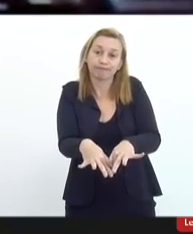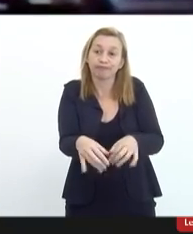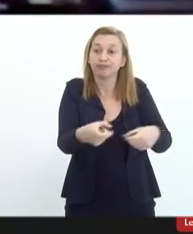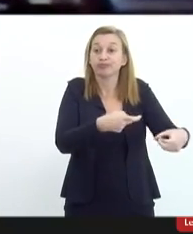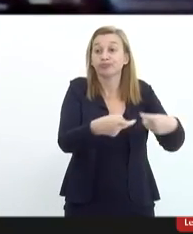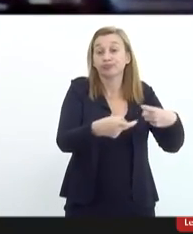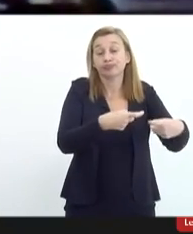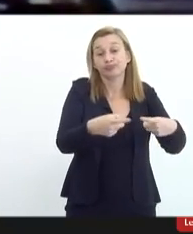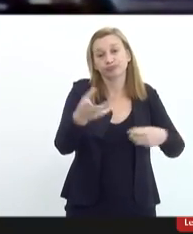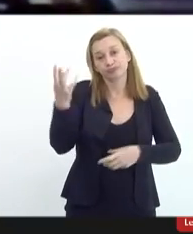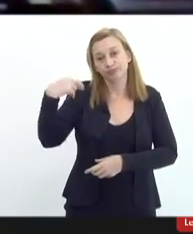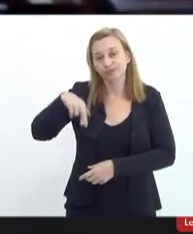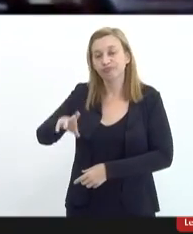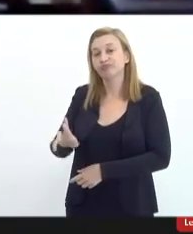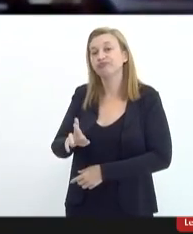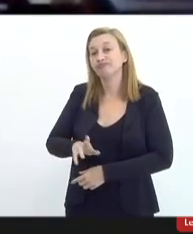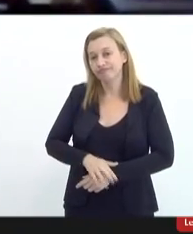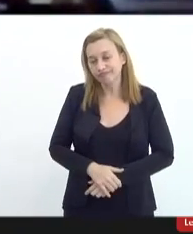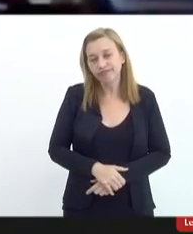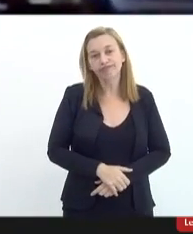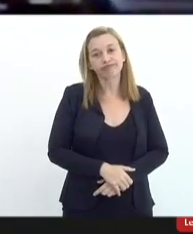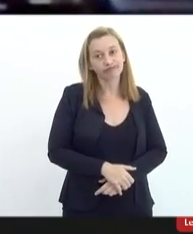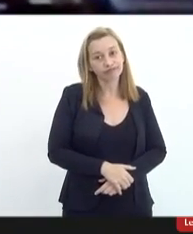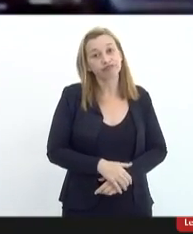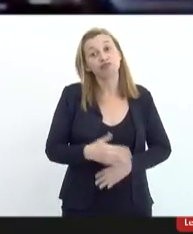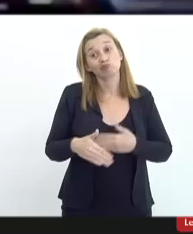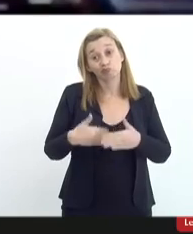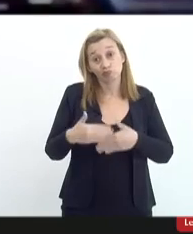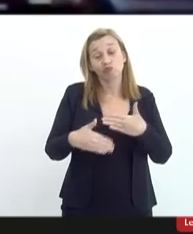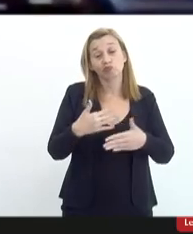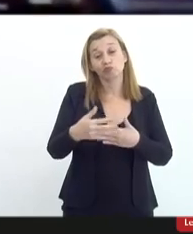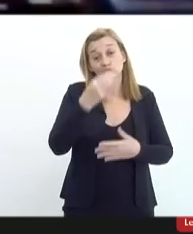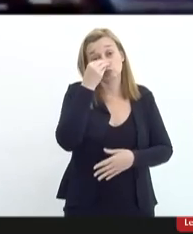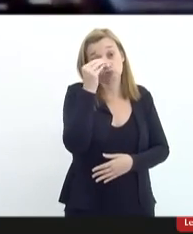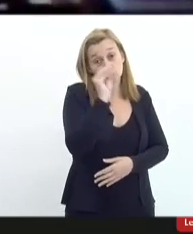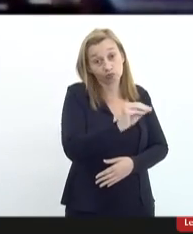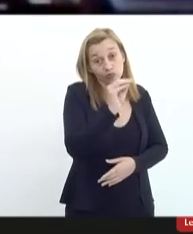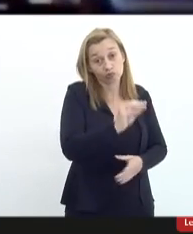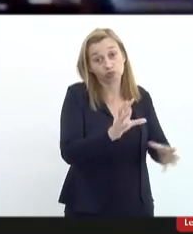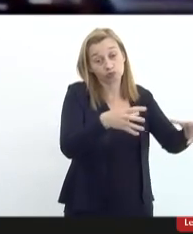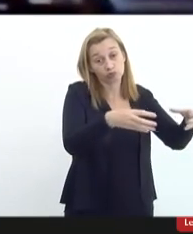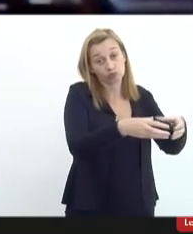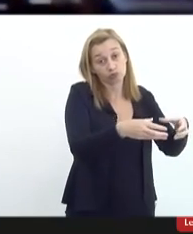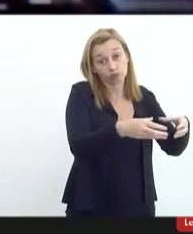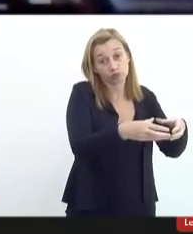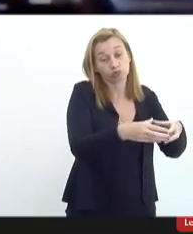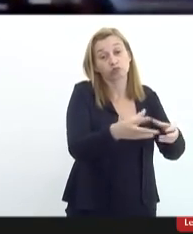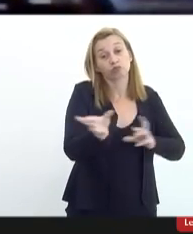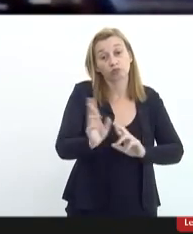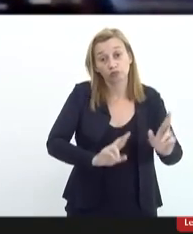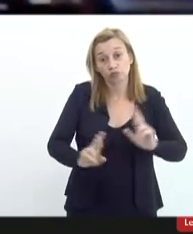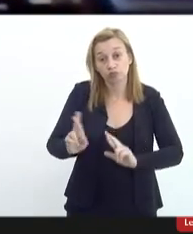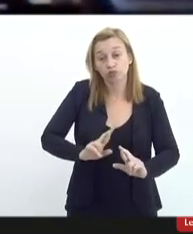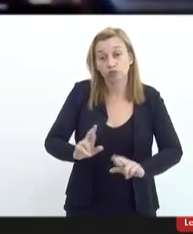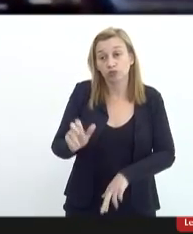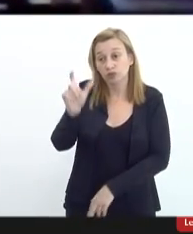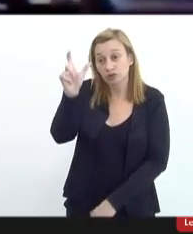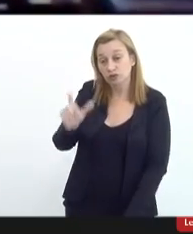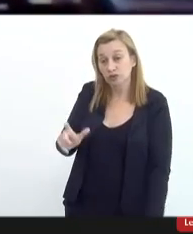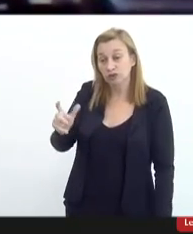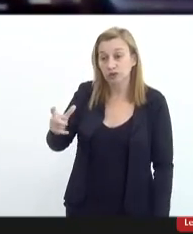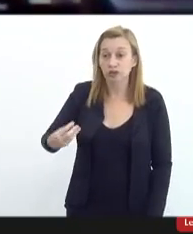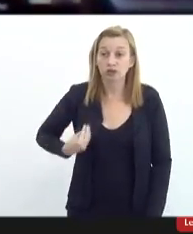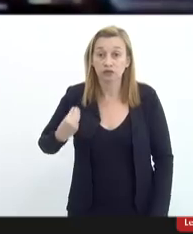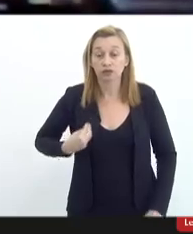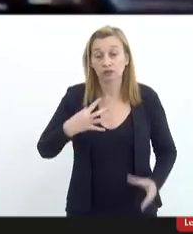guerras religiosas. E isso é um processo de desrespeito de um grupo em relação à maneira de ser e estar